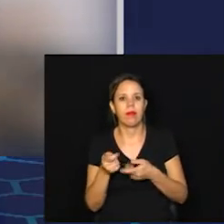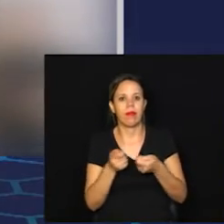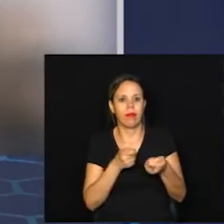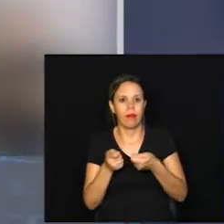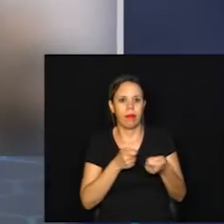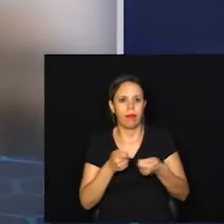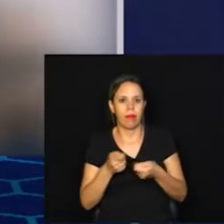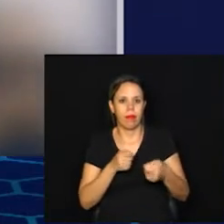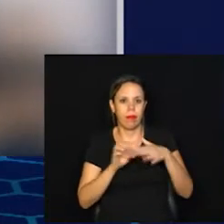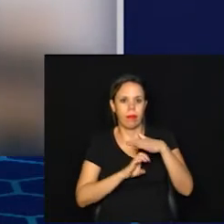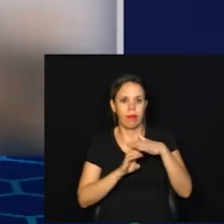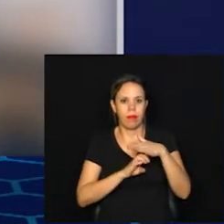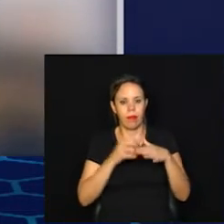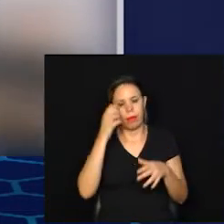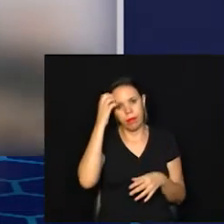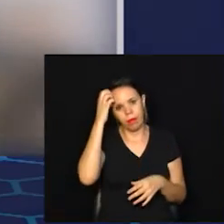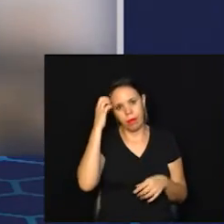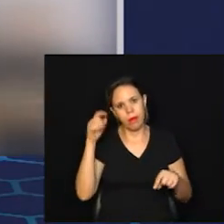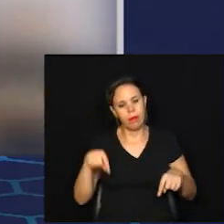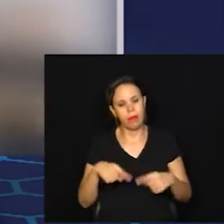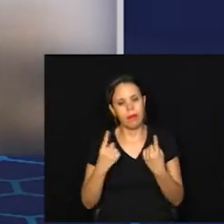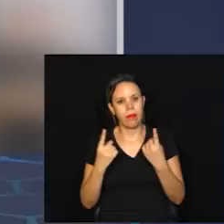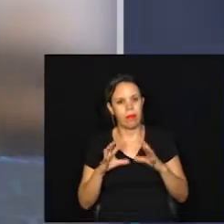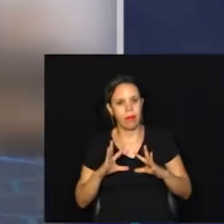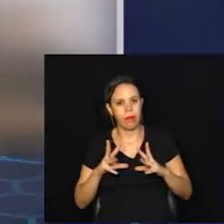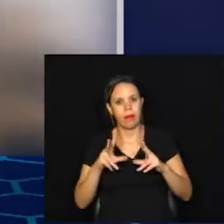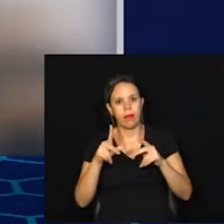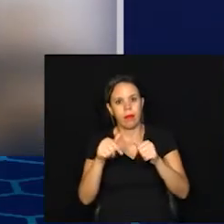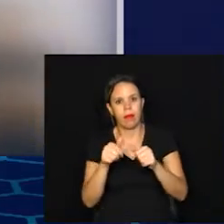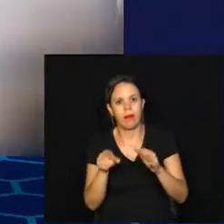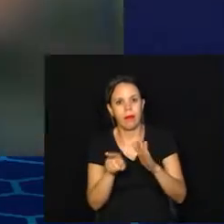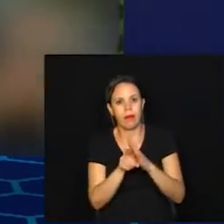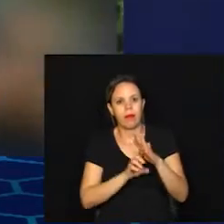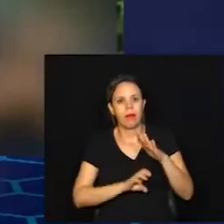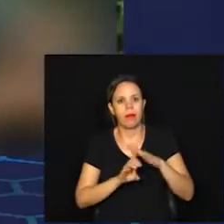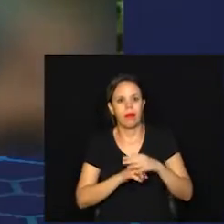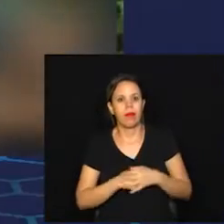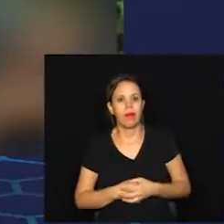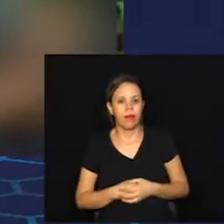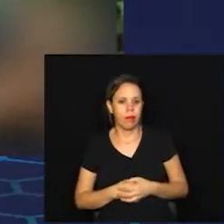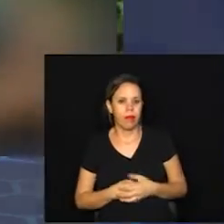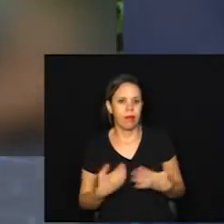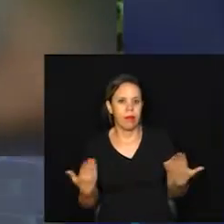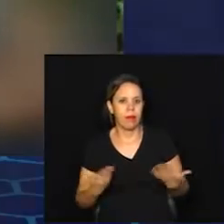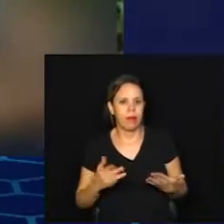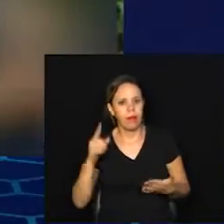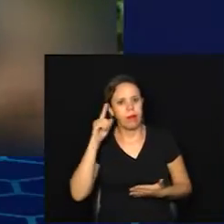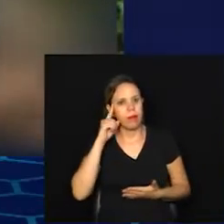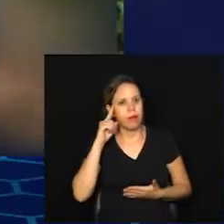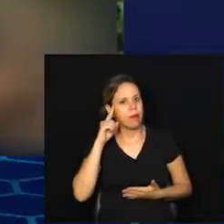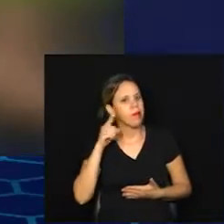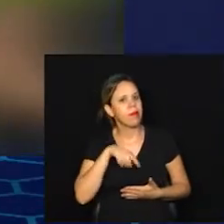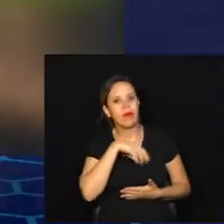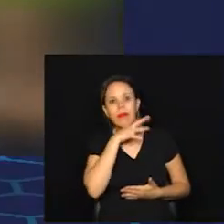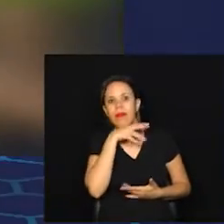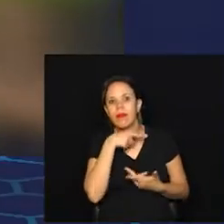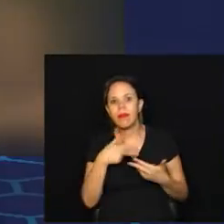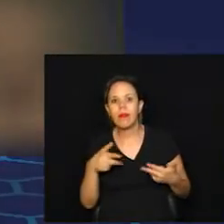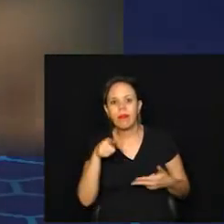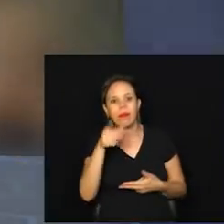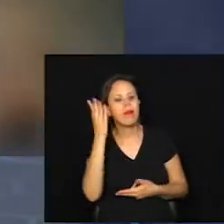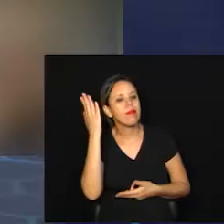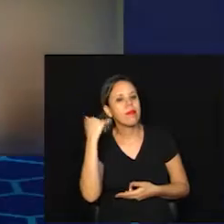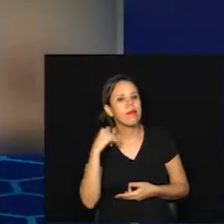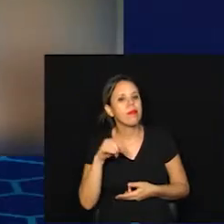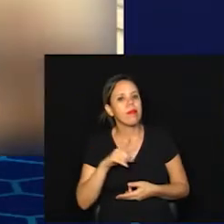financeira das empresas. Um desafio para todos os empresários. E hoje é dia do quadro É o Bicho. Você